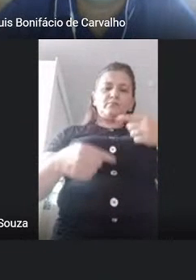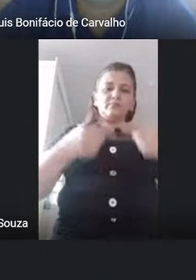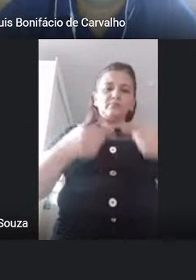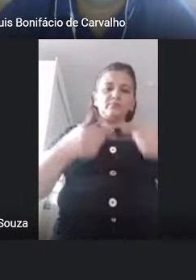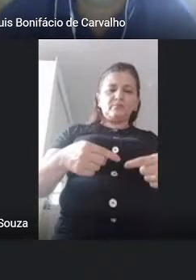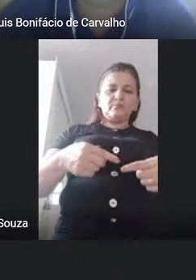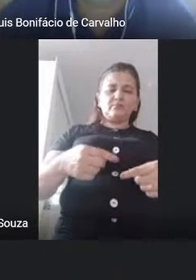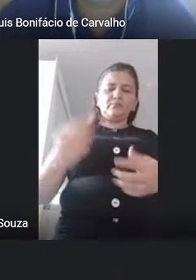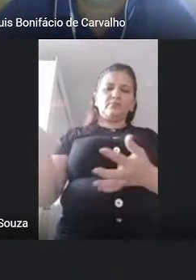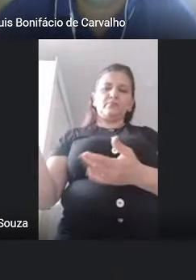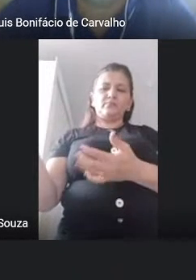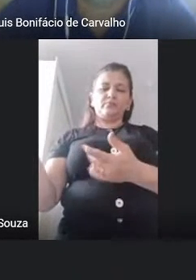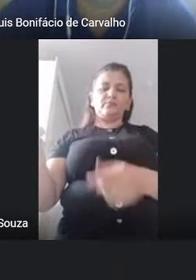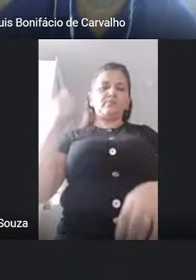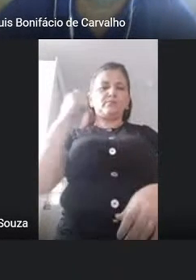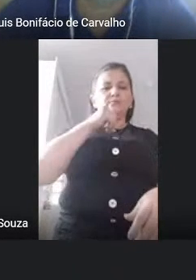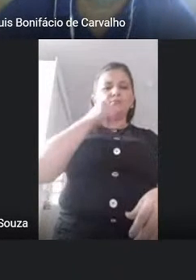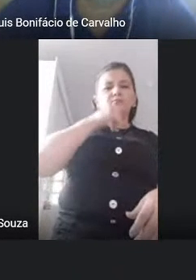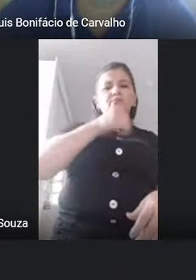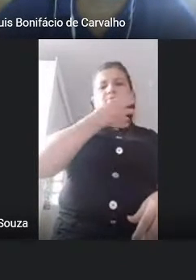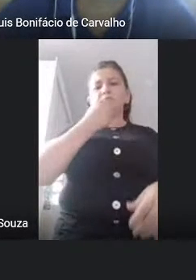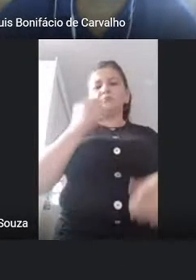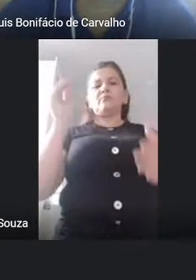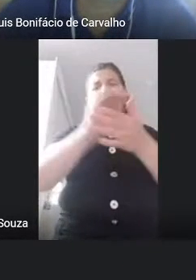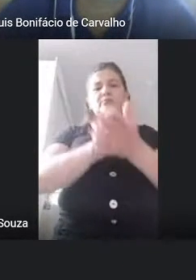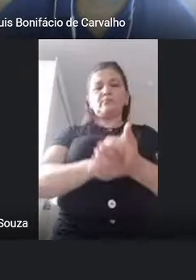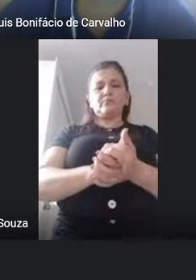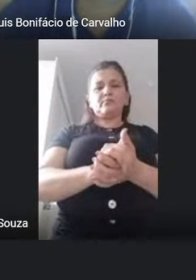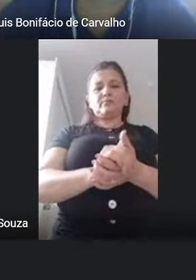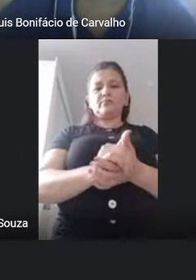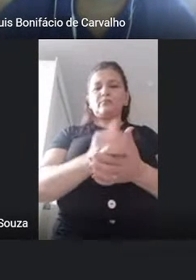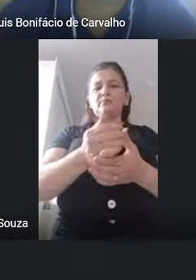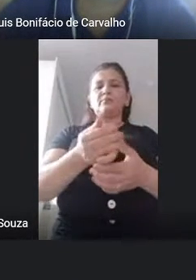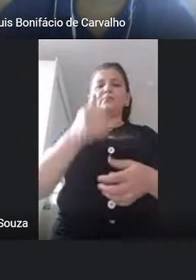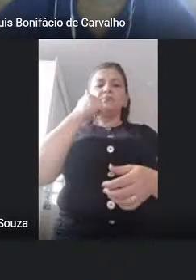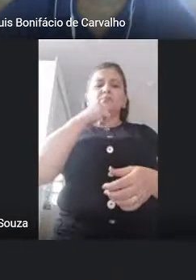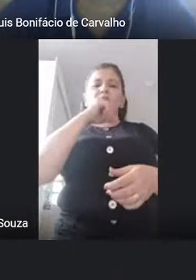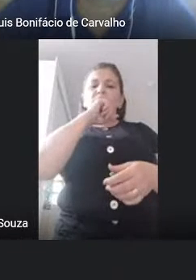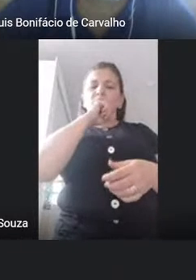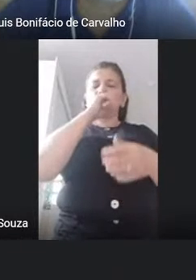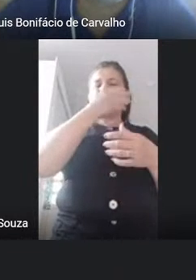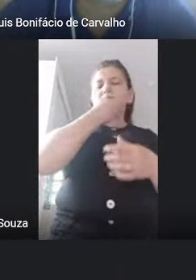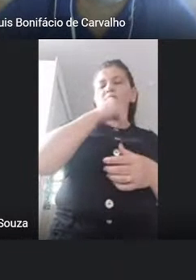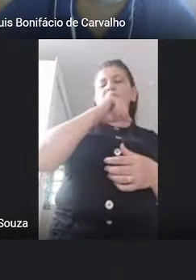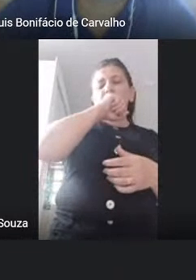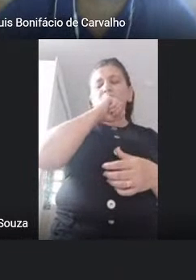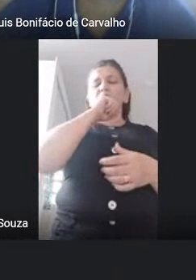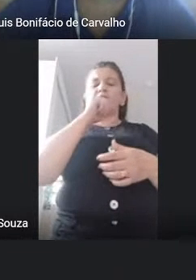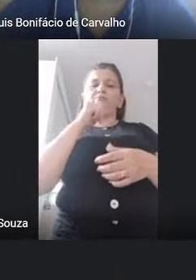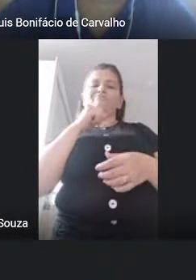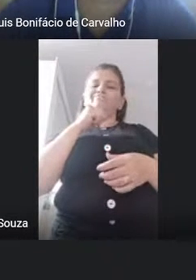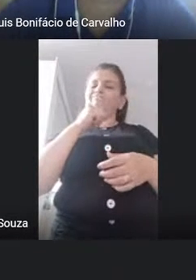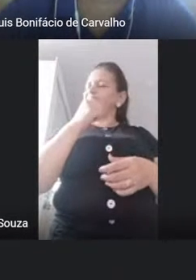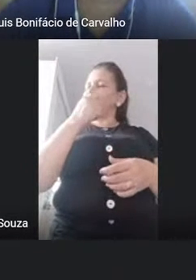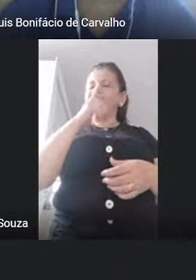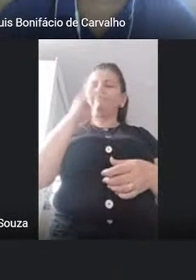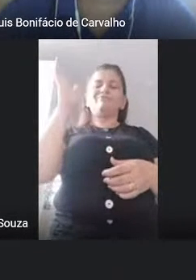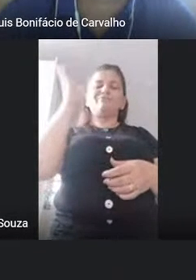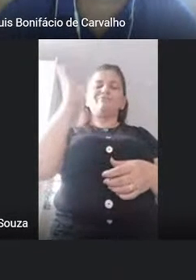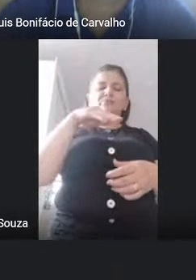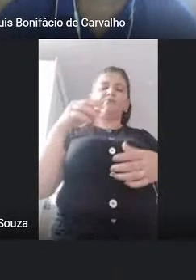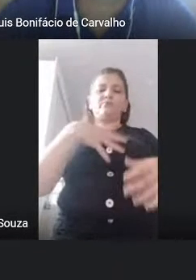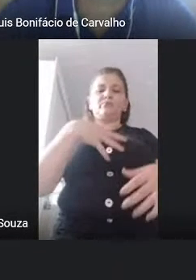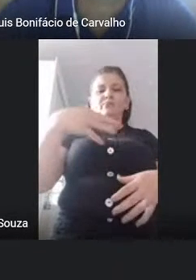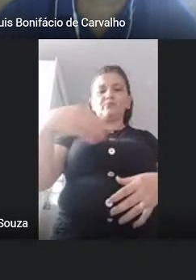com mulheres, com homens, os casais discutem mal, os pais discutem muito mal com os filhos, e aí a gente tem as IST como